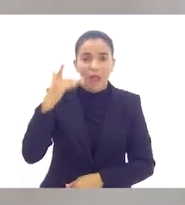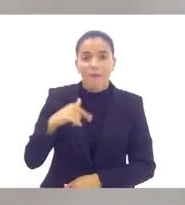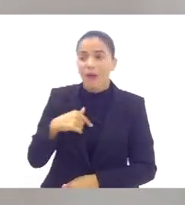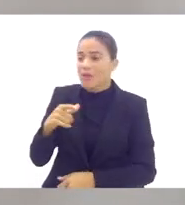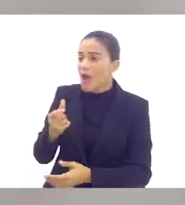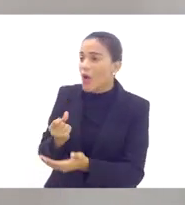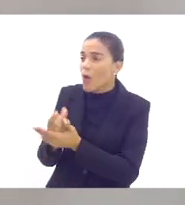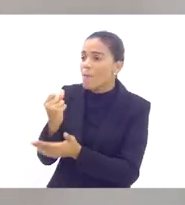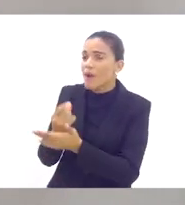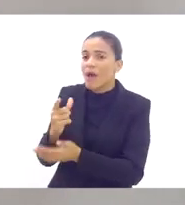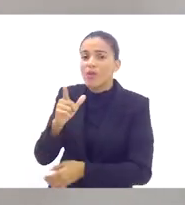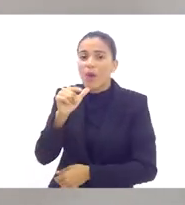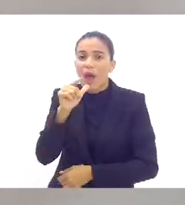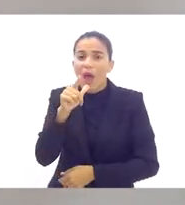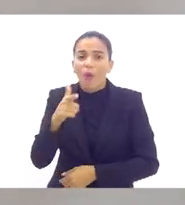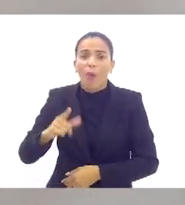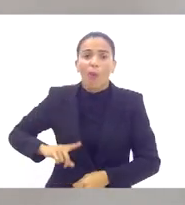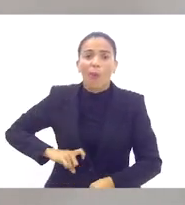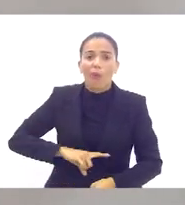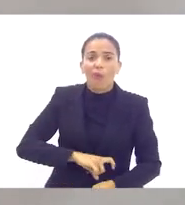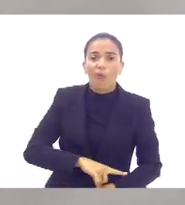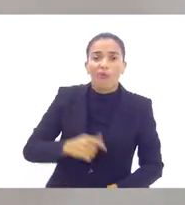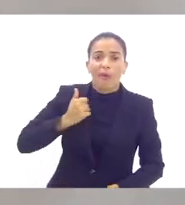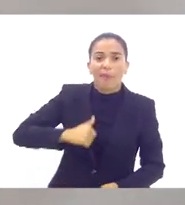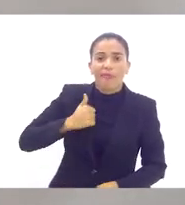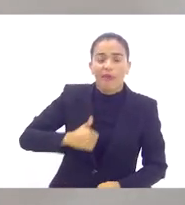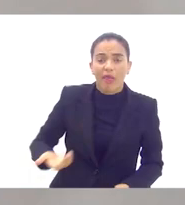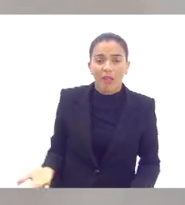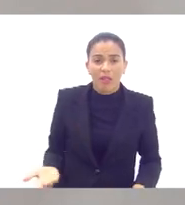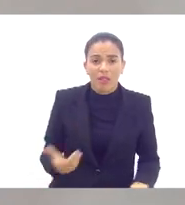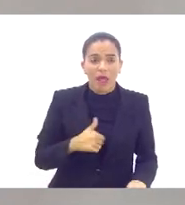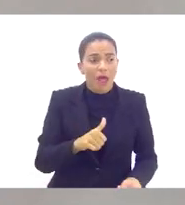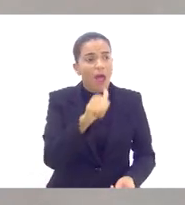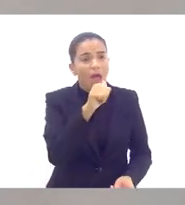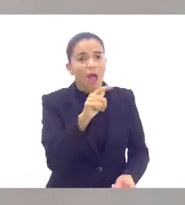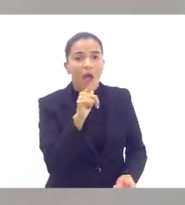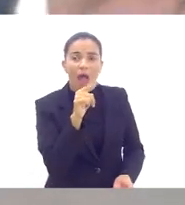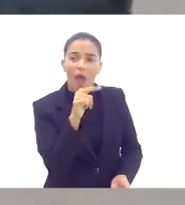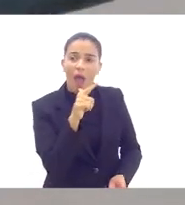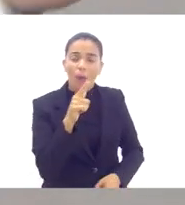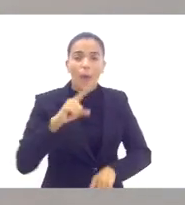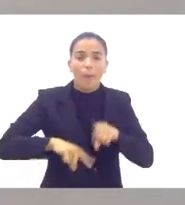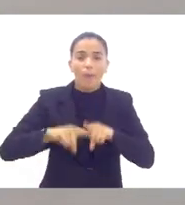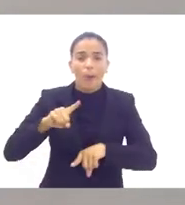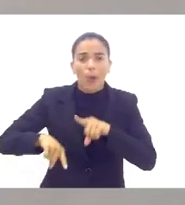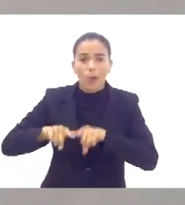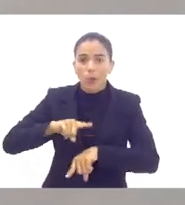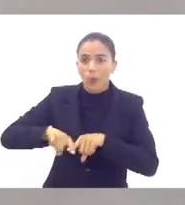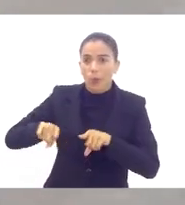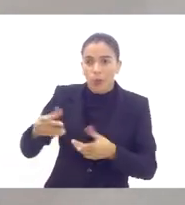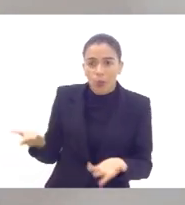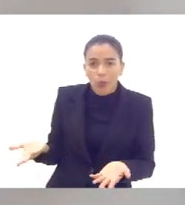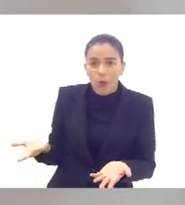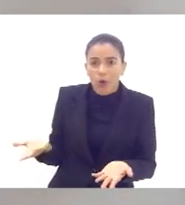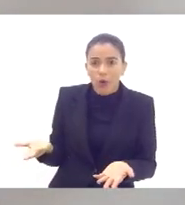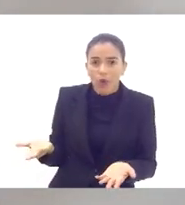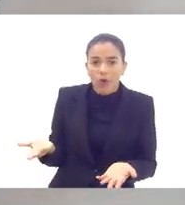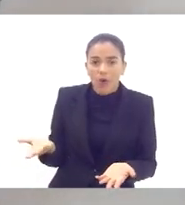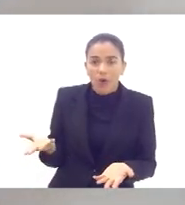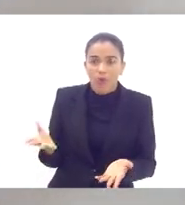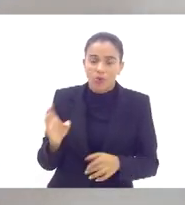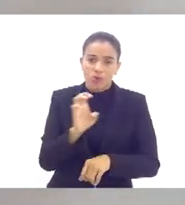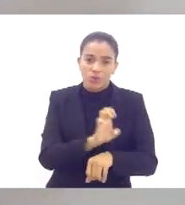com coliforme fecal na rua do Estado do Rio de Janeiro. A pessoa está bebendo água com outros tipos de produto que na matéria do professor no Estado do Rio de